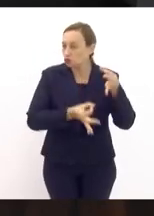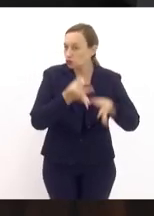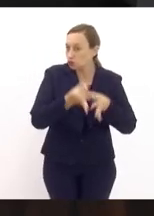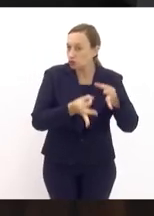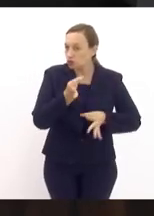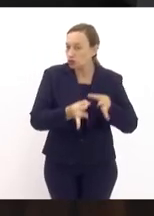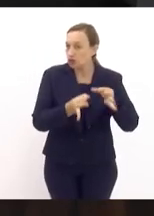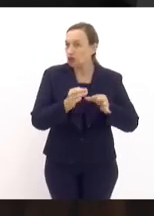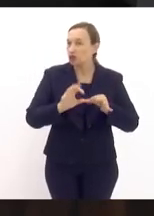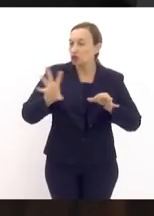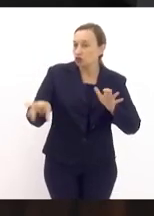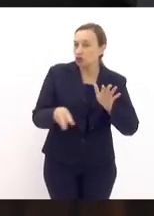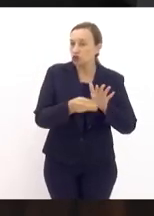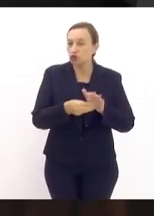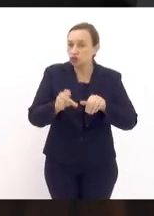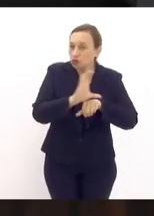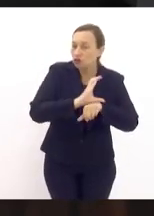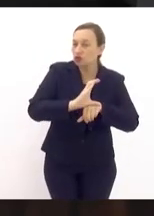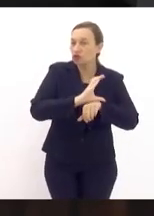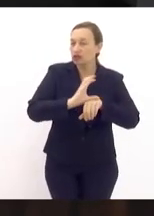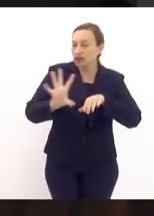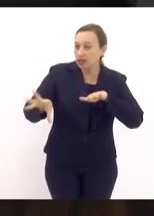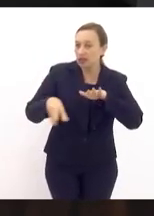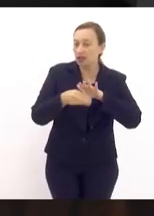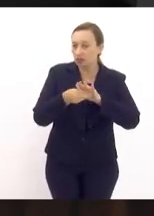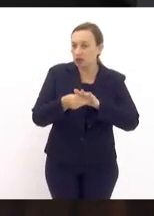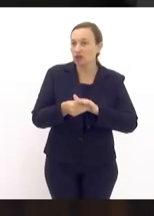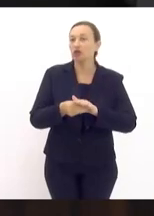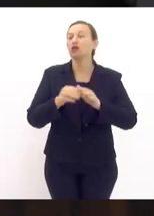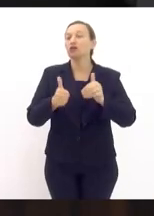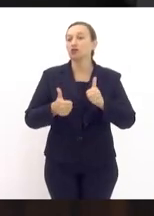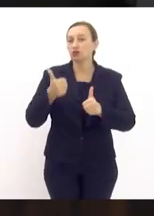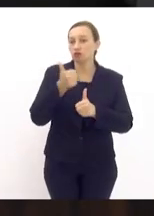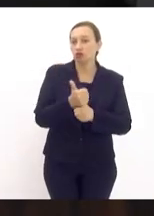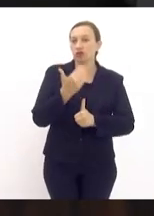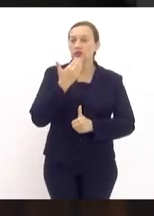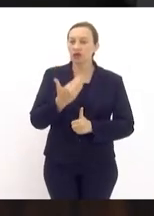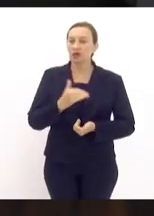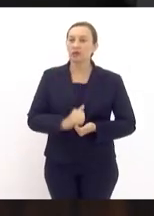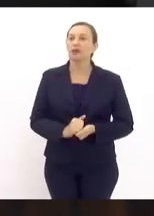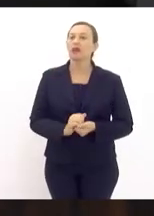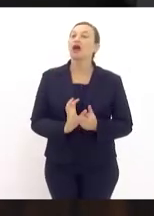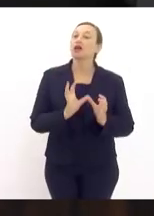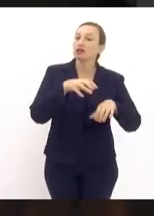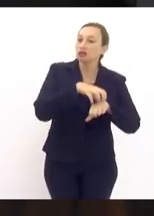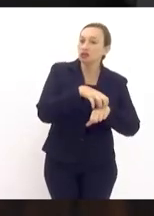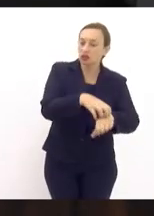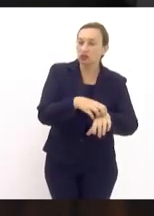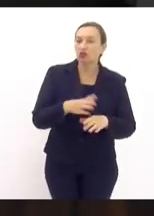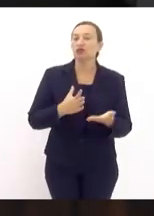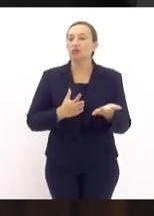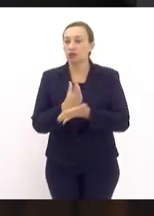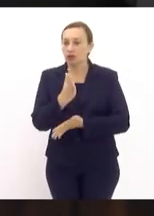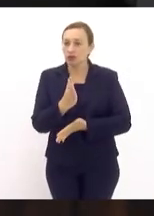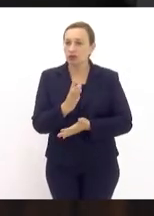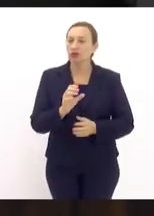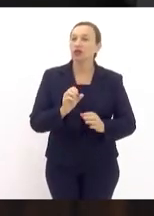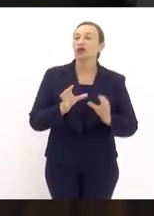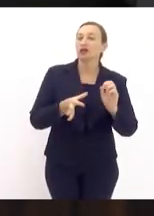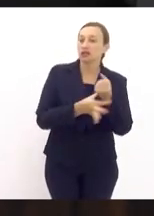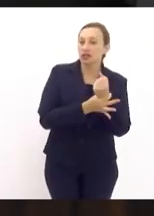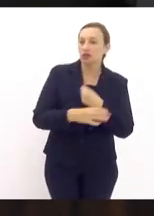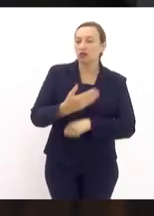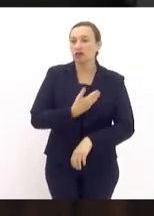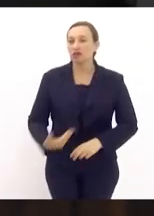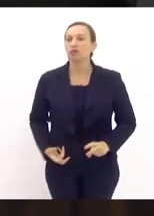pela constitucionalidade com emendas, concluindo por substitutivo. De transporte, favorável. De segurança pública e